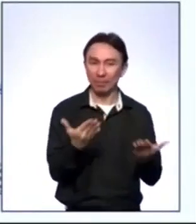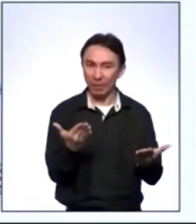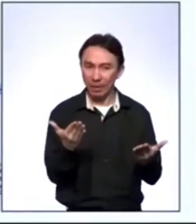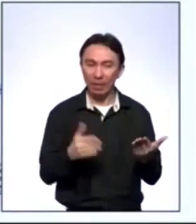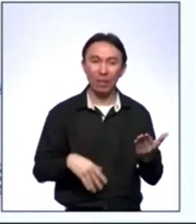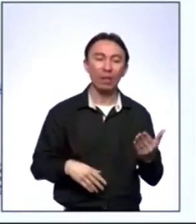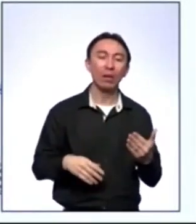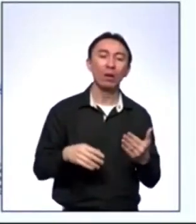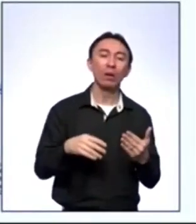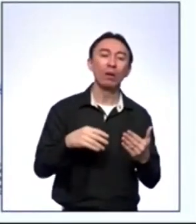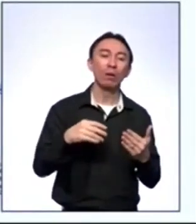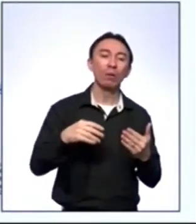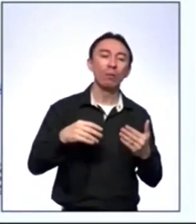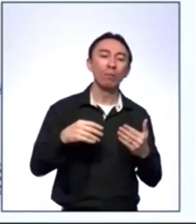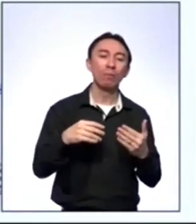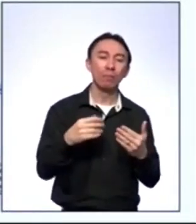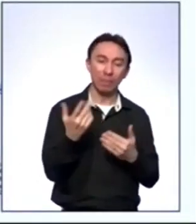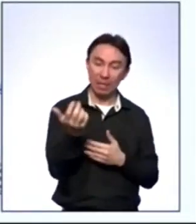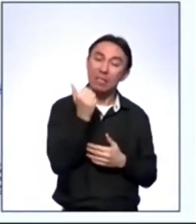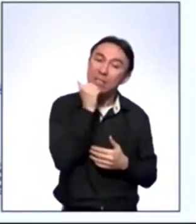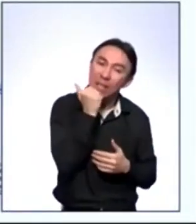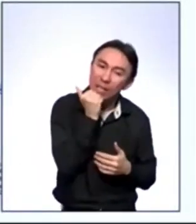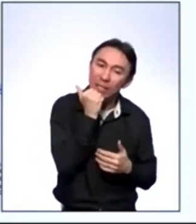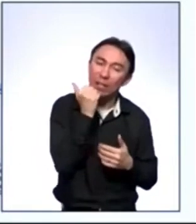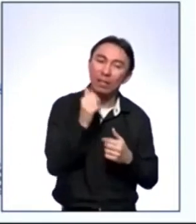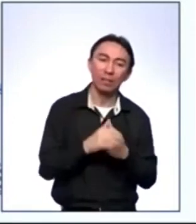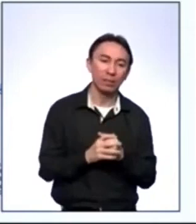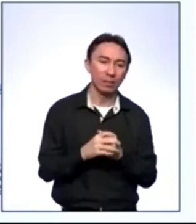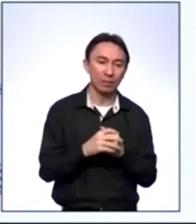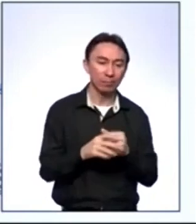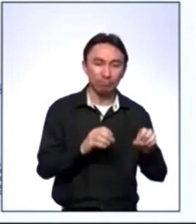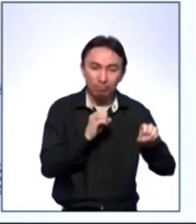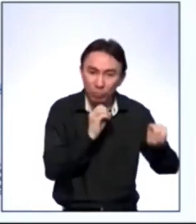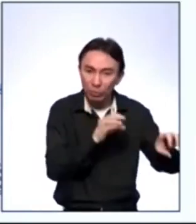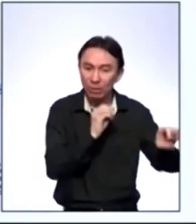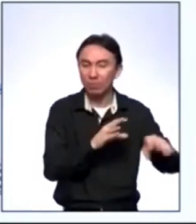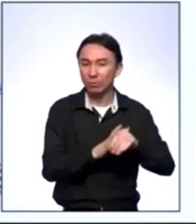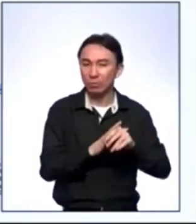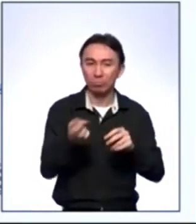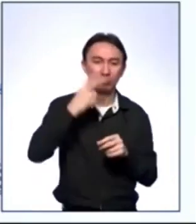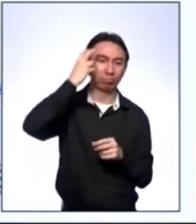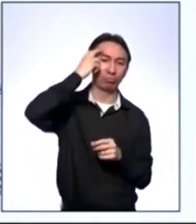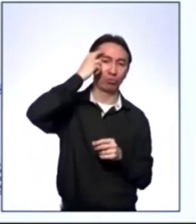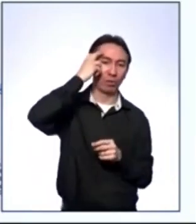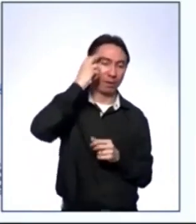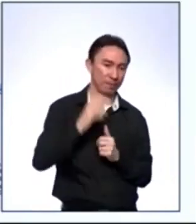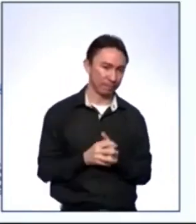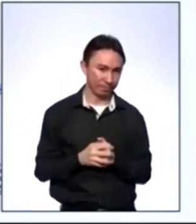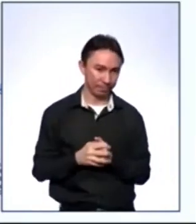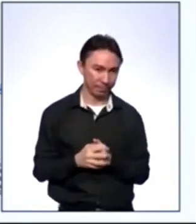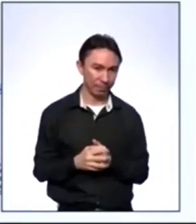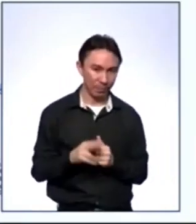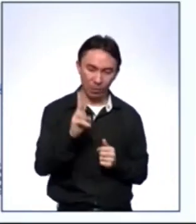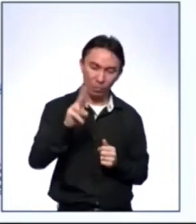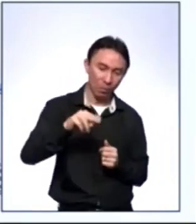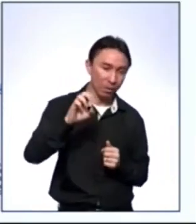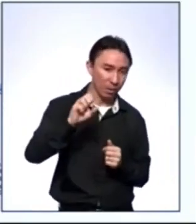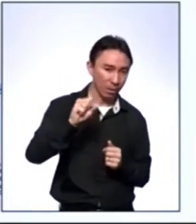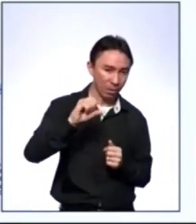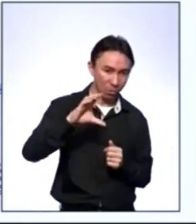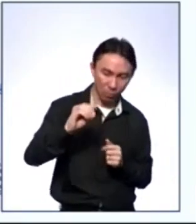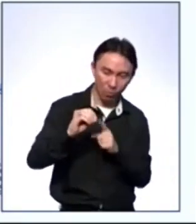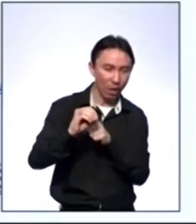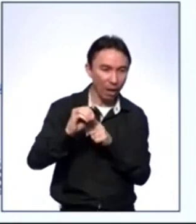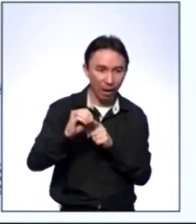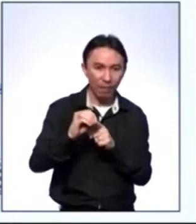Nações Unidas para a Ciência, Educação e Cultura. É a Unesco quem determina,